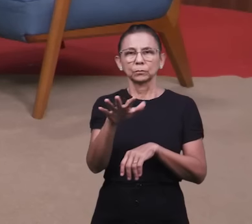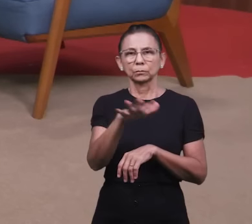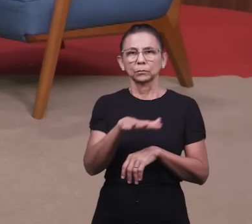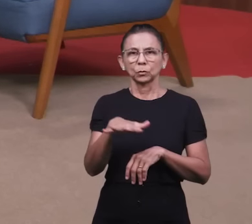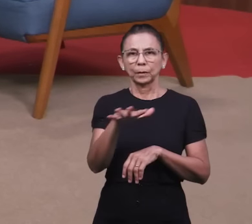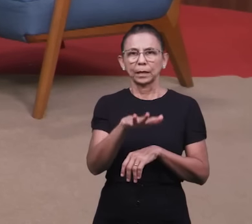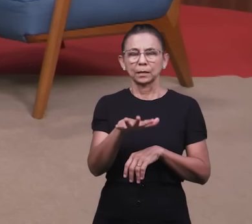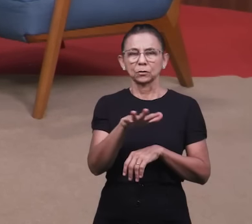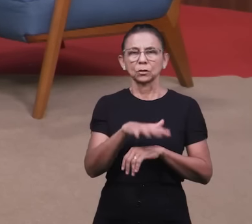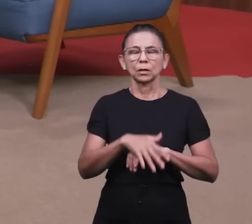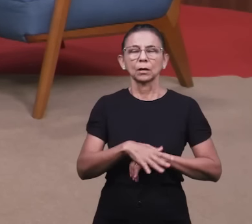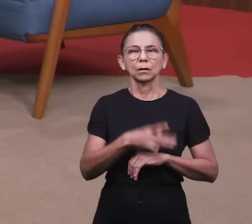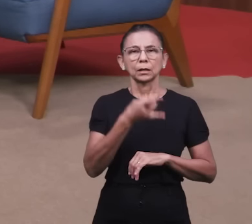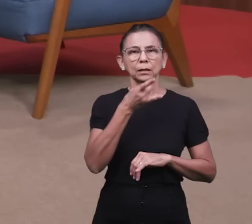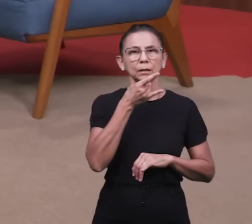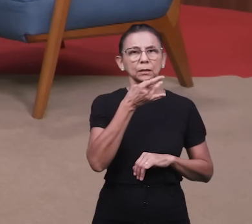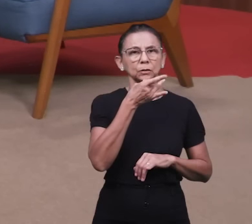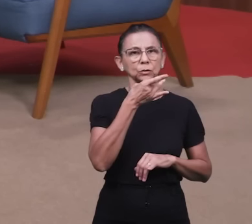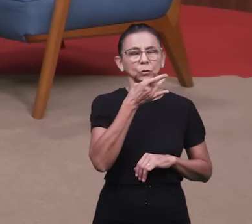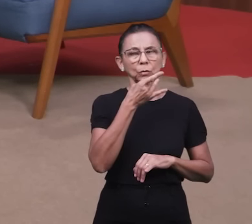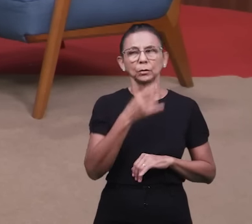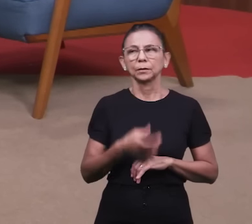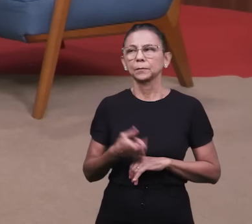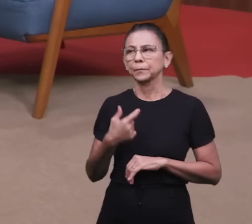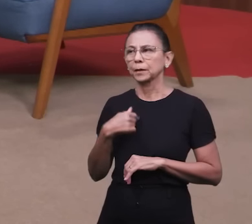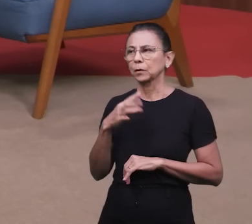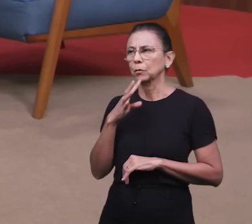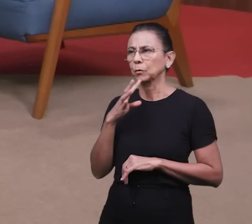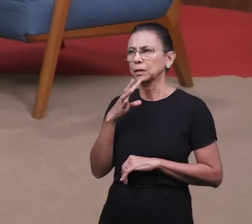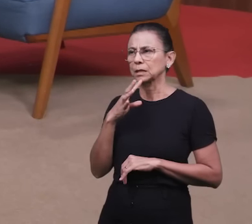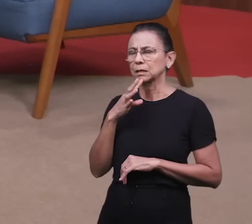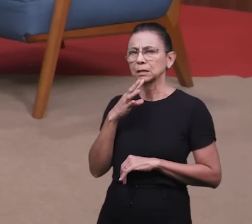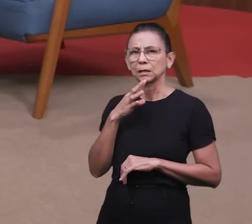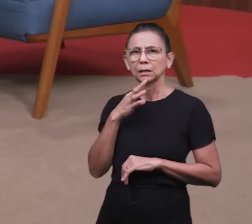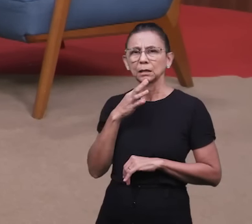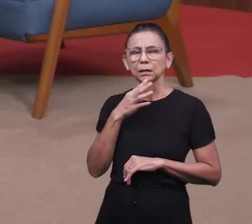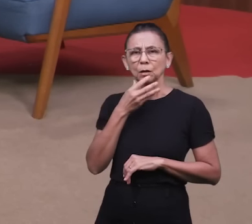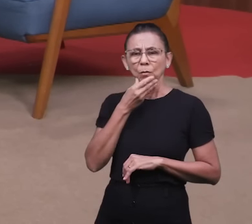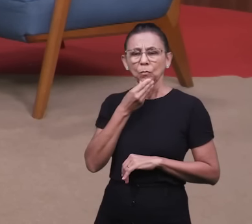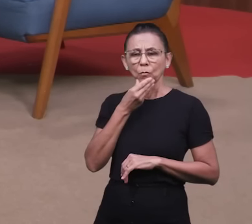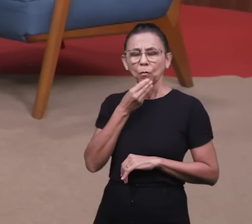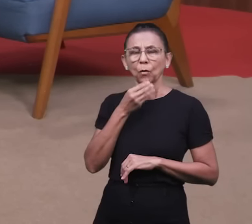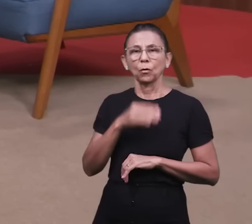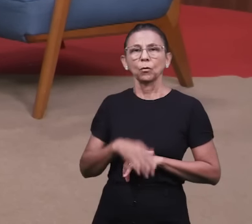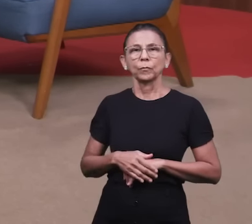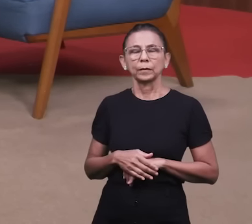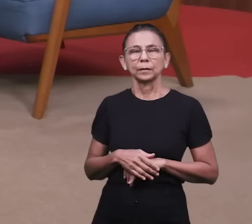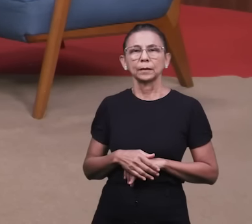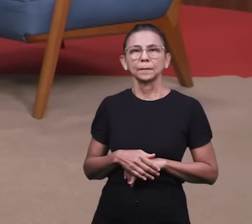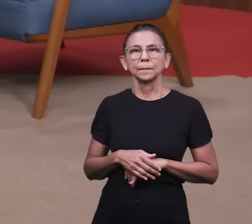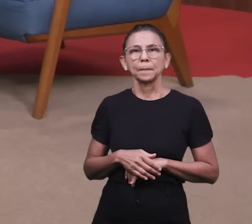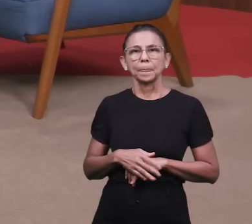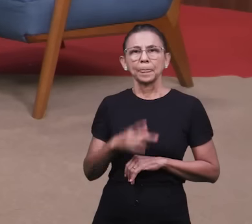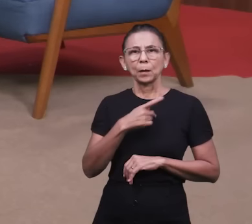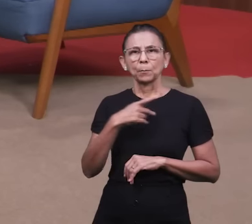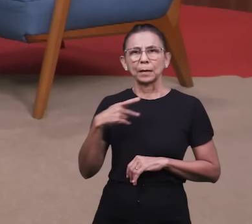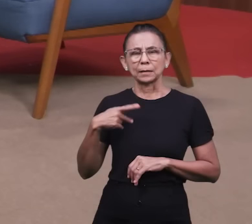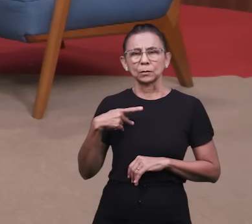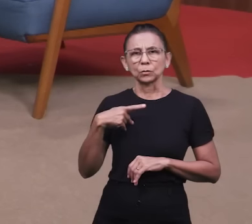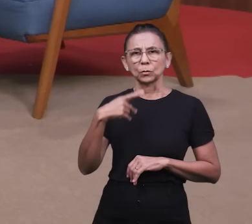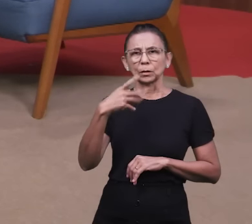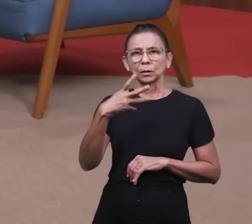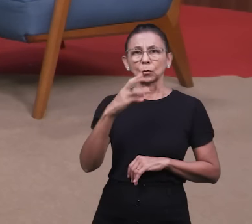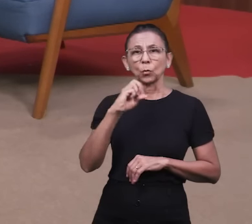tivemos lá eu conheci um cidadão com 40 anos de ministério em uma outra coisa